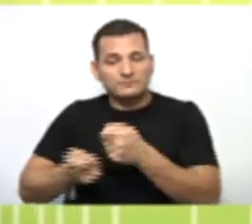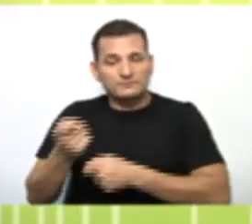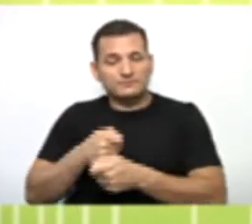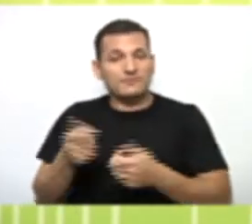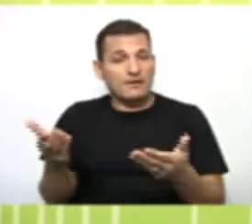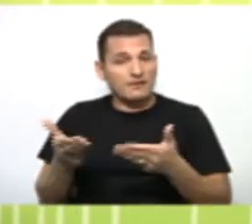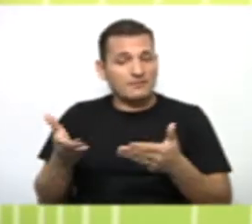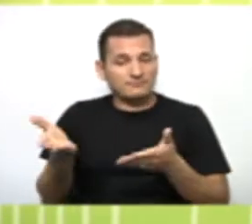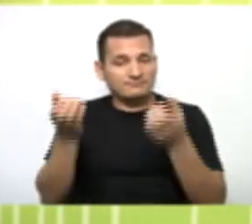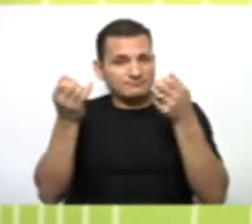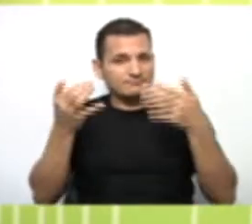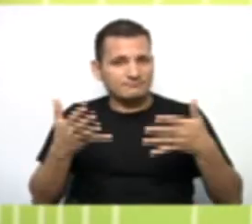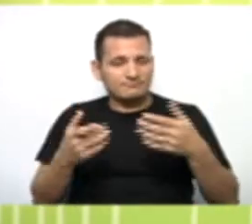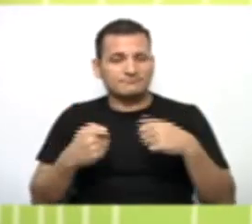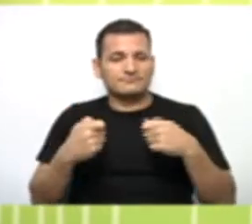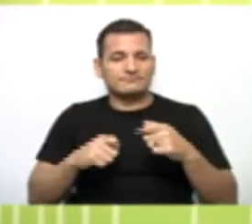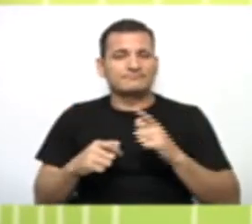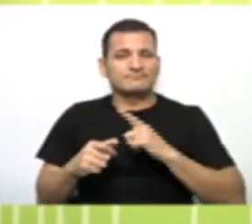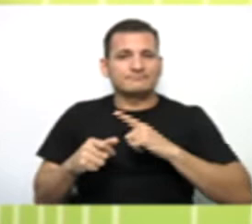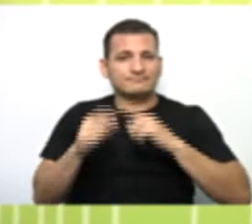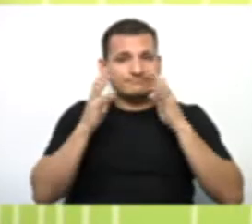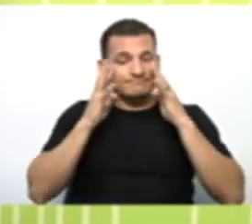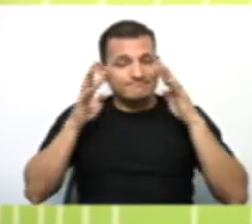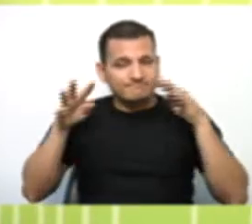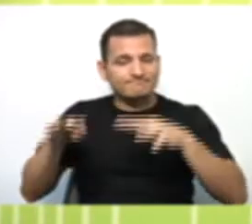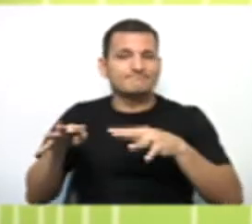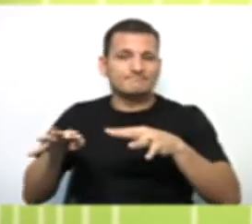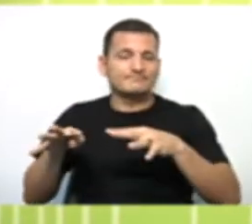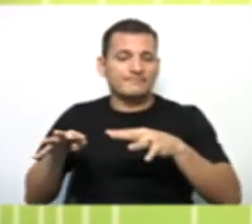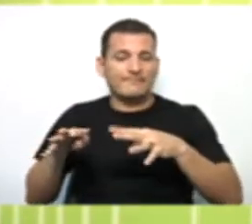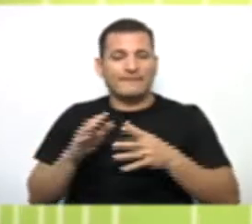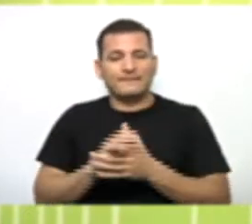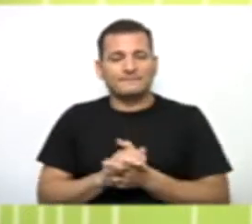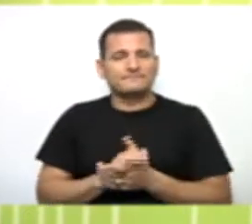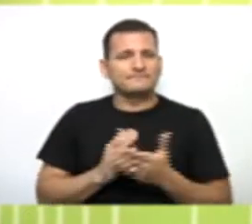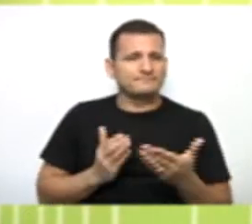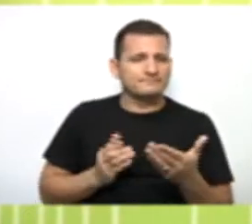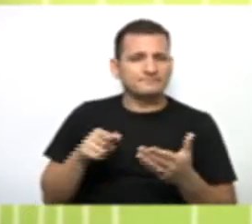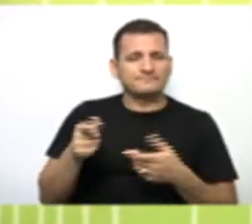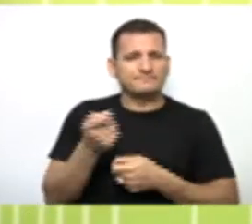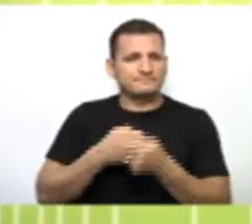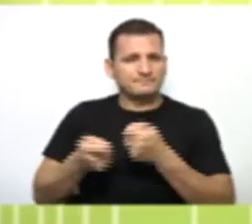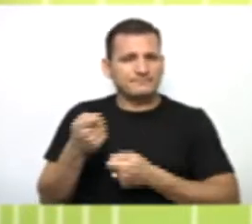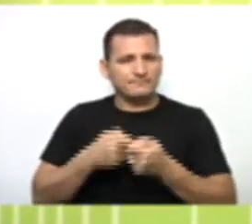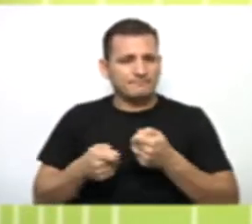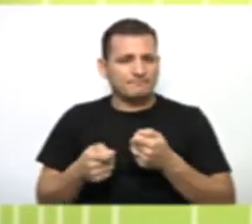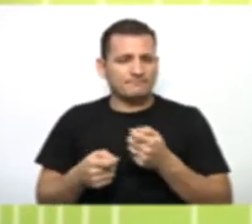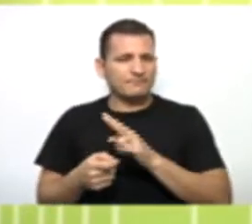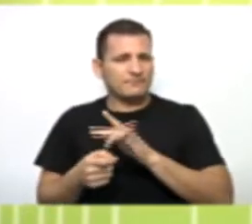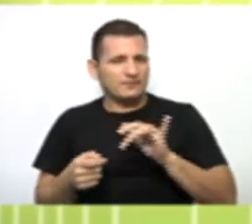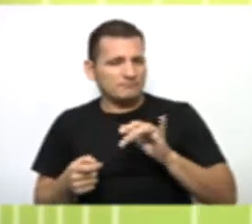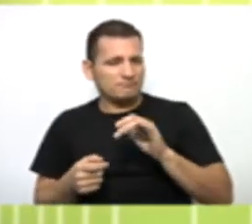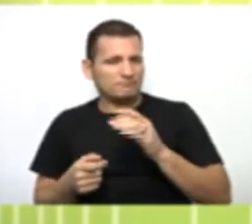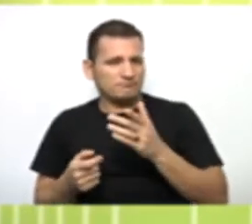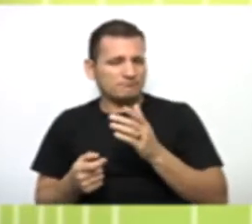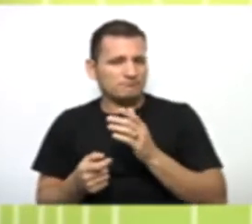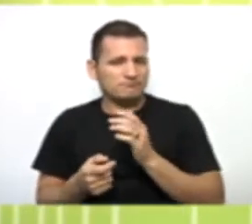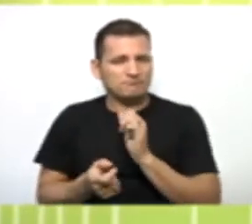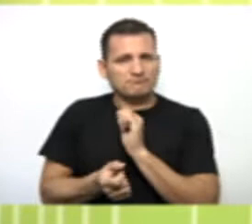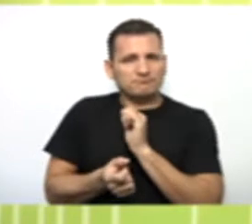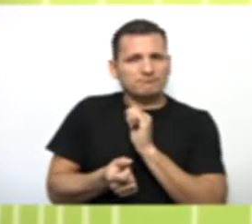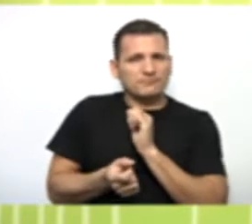falando agora. Precisamos ter atenção. Vem cá, nessa negociação, será que eu vou ser mais ofensivo, não é?